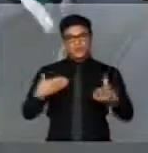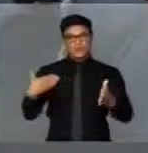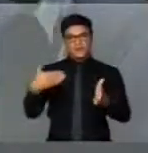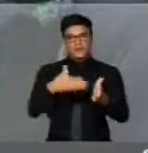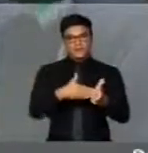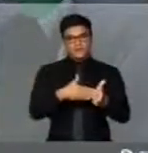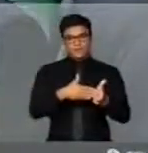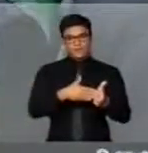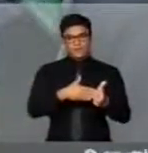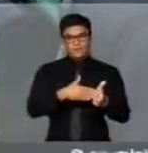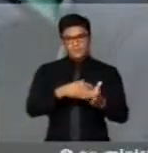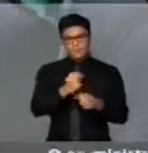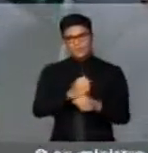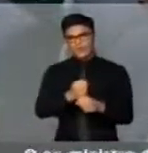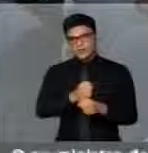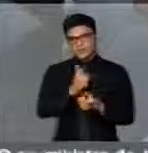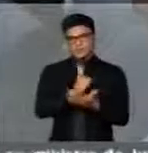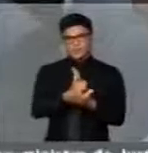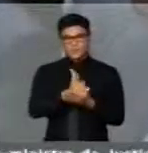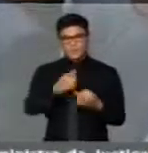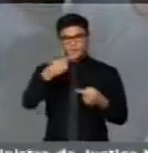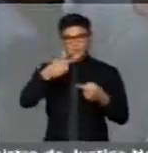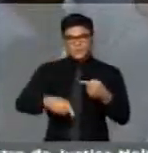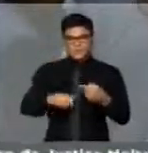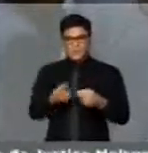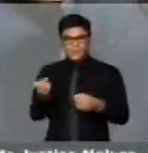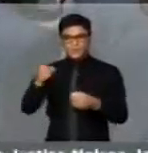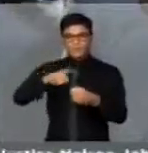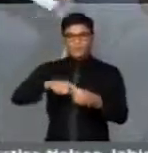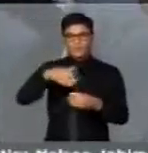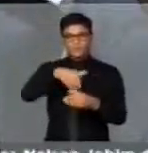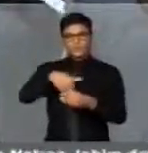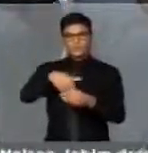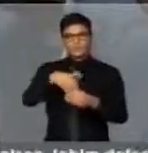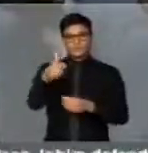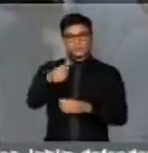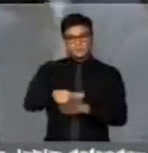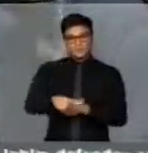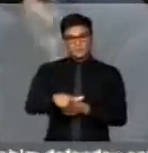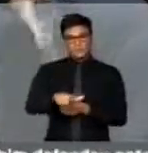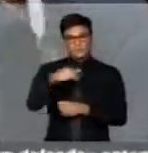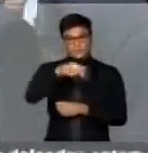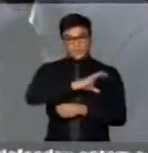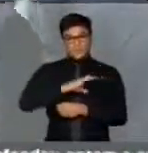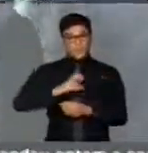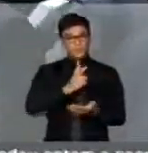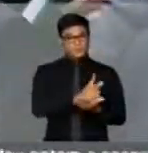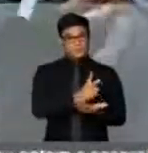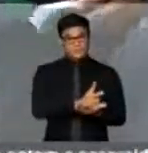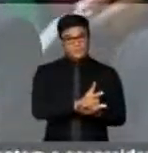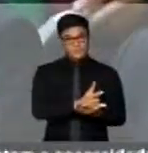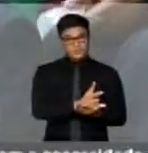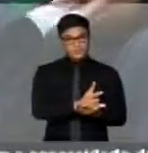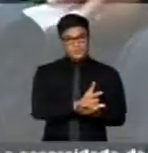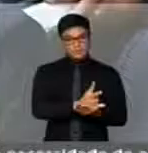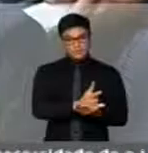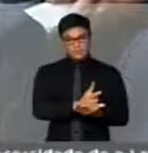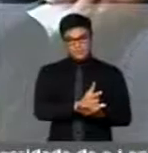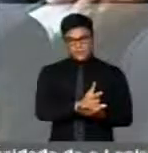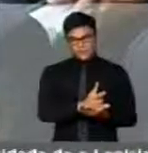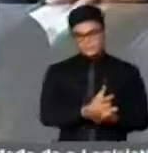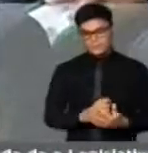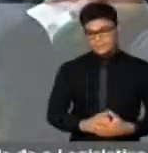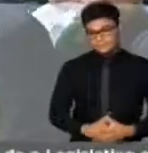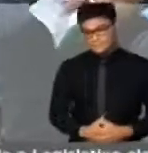eleitos no ano subsequente, vedada a reeleição. Isso aqui a gente está tratando das comissões permanentes. Quando nós vamos aqui no